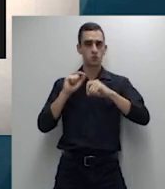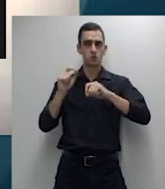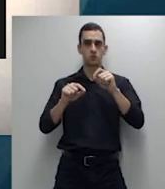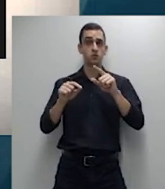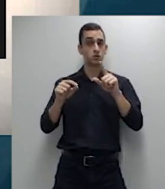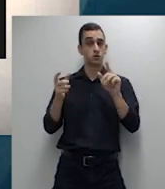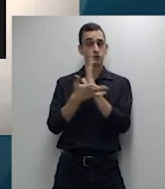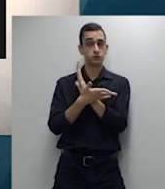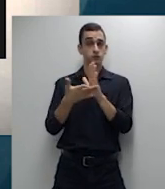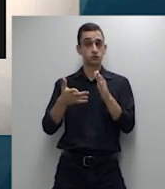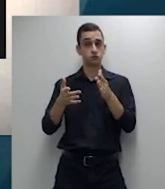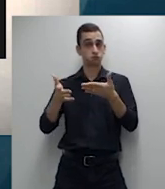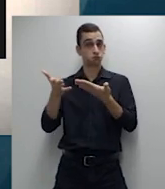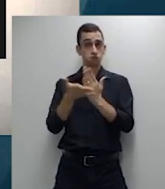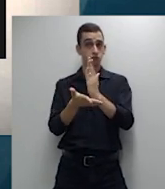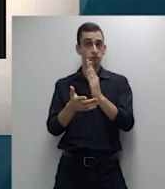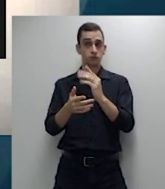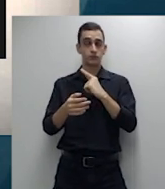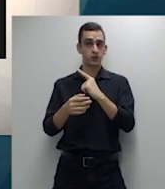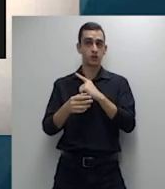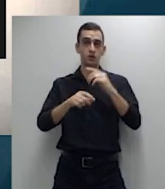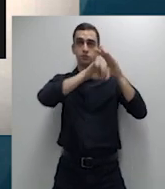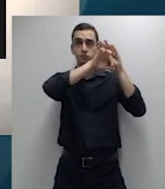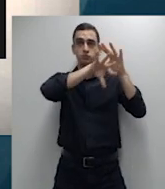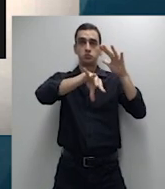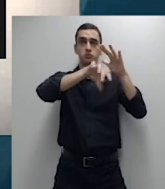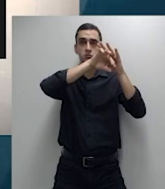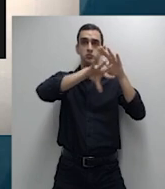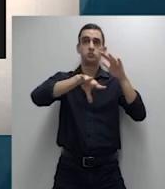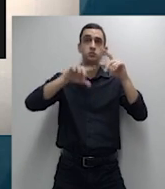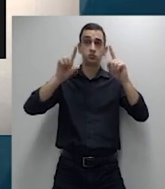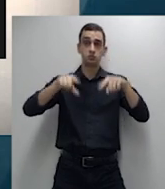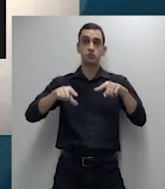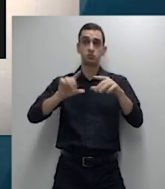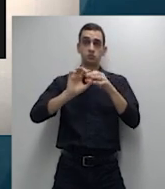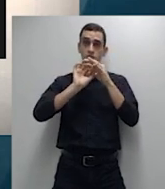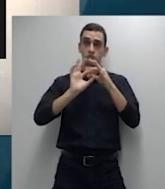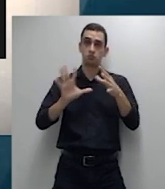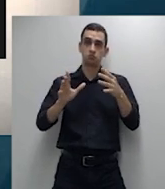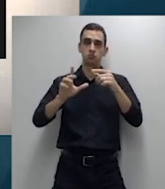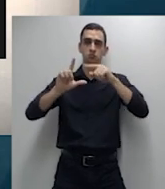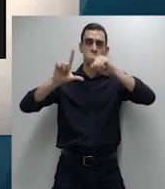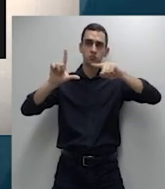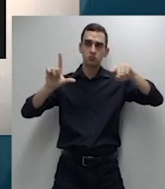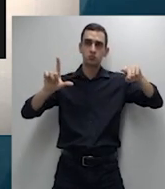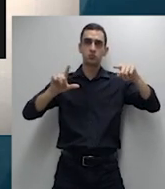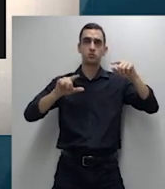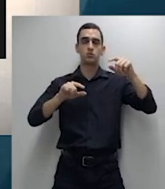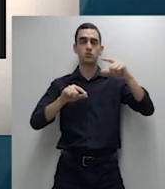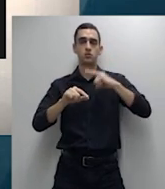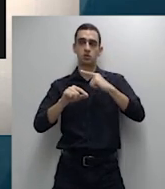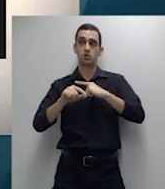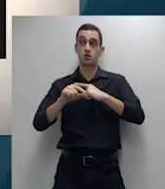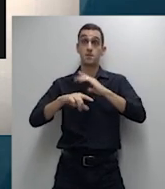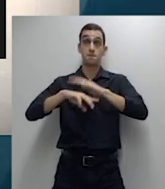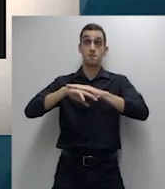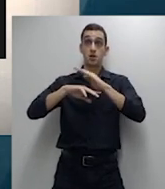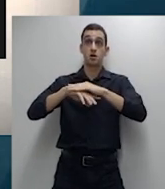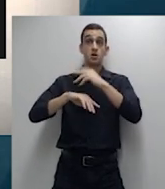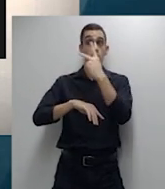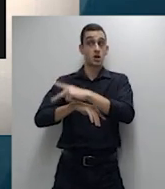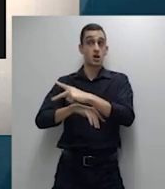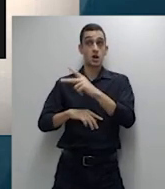de capacidade satelital é o oferecimento de recursos de órbita espectro radioelétrico a prestadora de serviço de